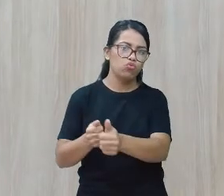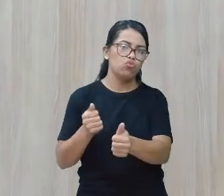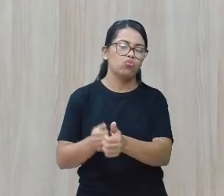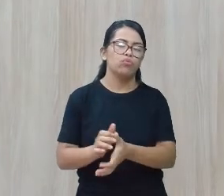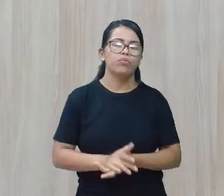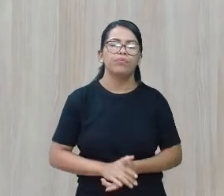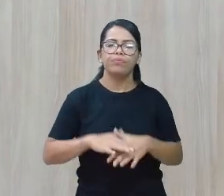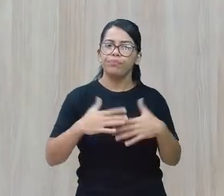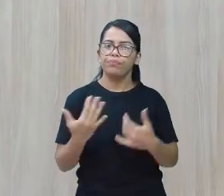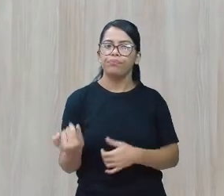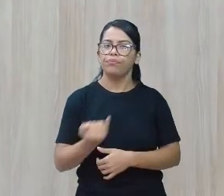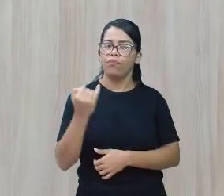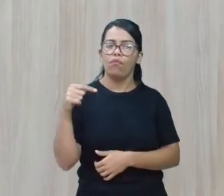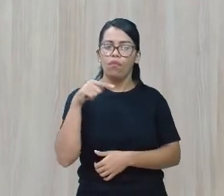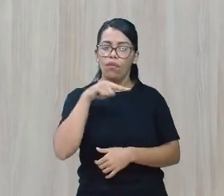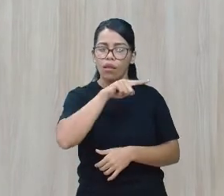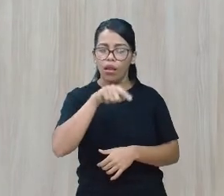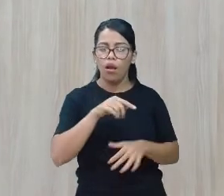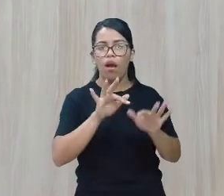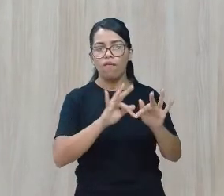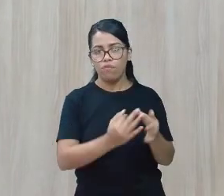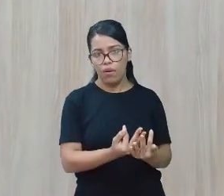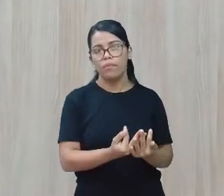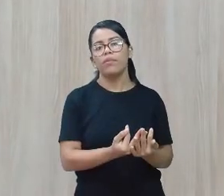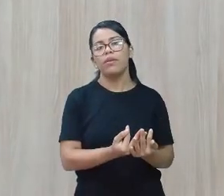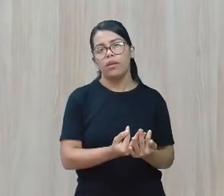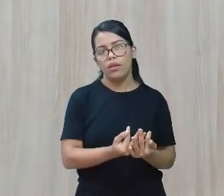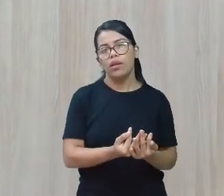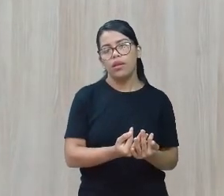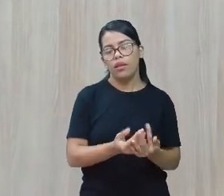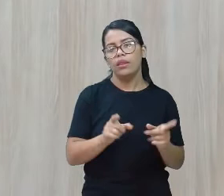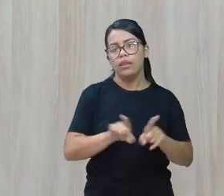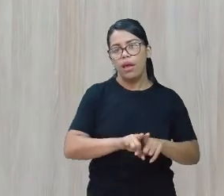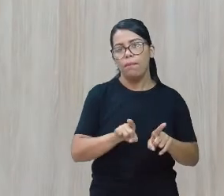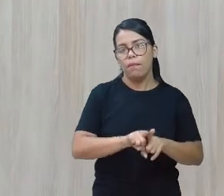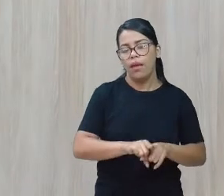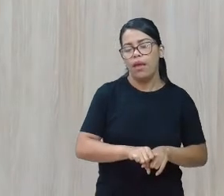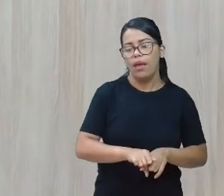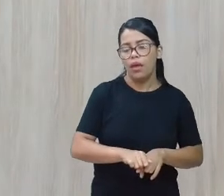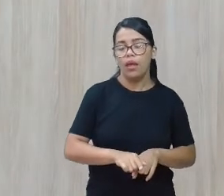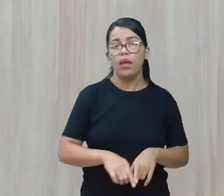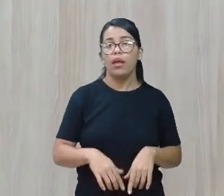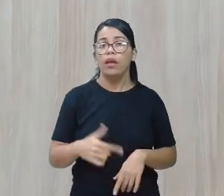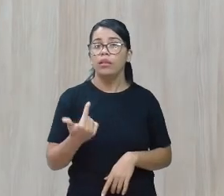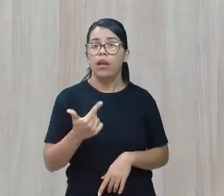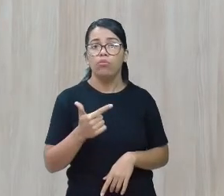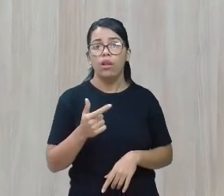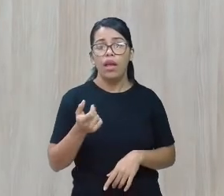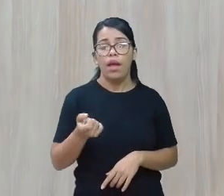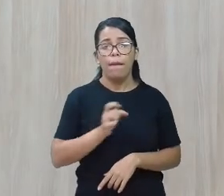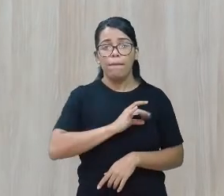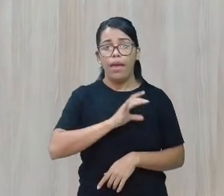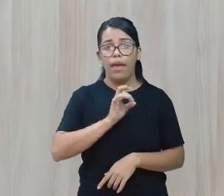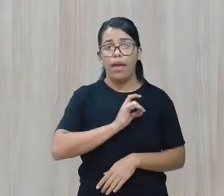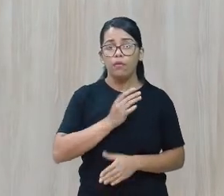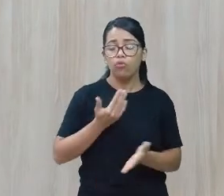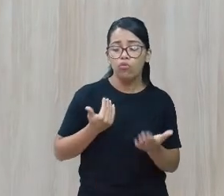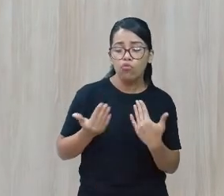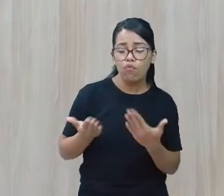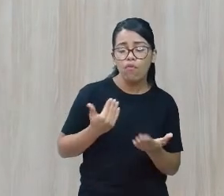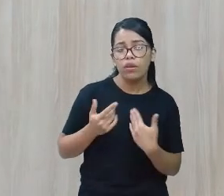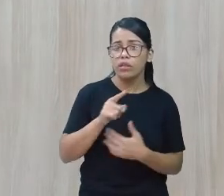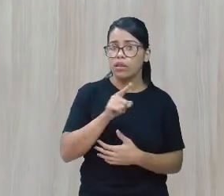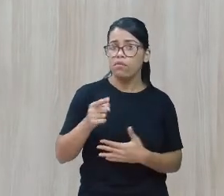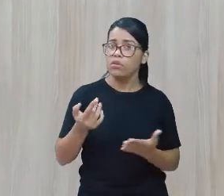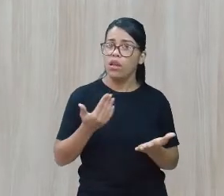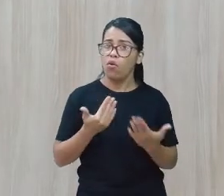é muito importante que eles acompanhem a vida de vocês, dos filhos, e não tenha medo de conversar com a mãe, com o pai,